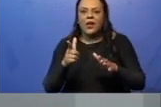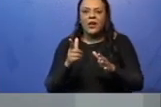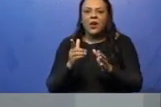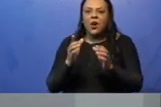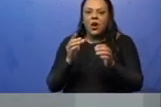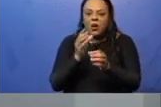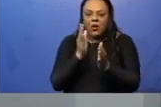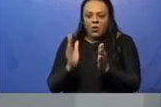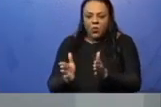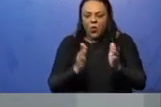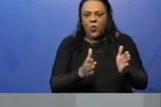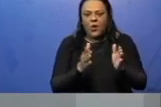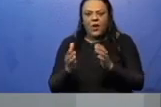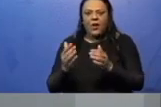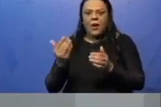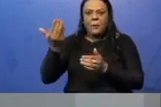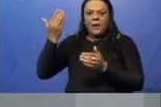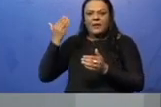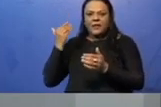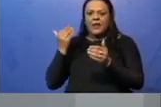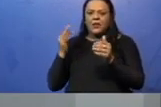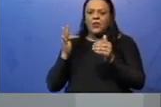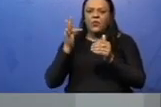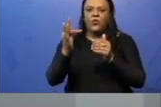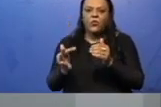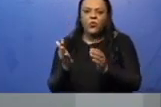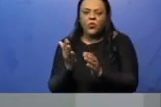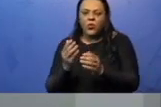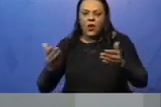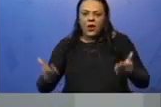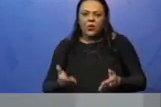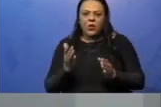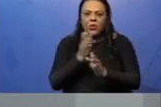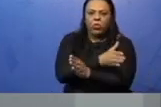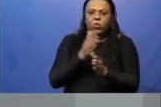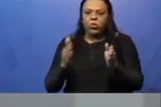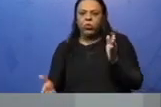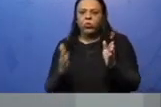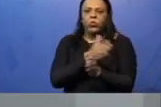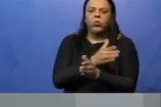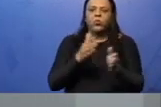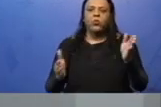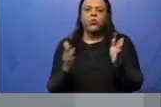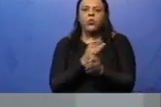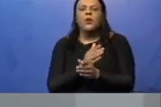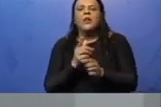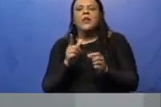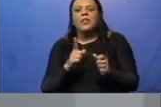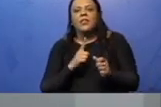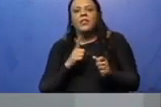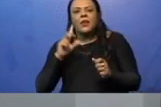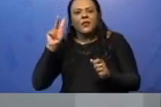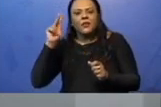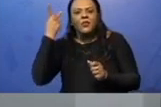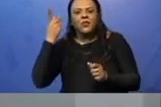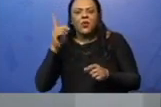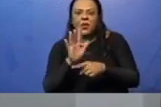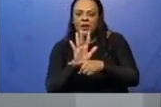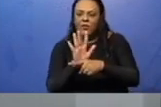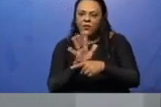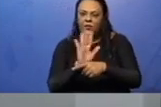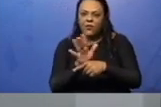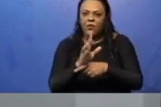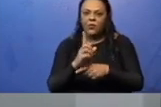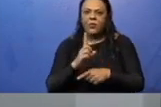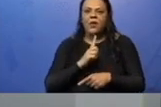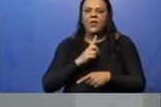Não foi o caso da história, da fábula, mas vocês com certeza já viram muitas histórias, muitos filmes, séries, em que tem